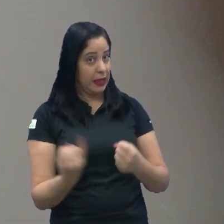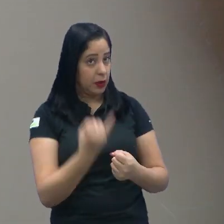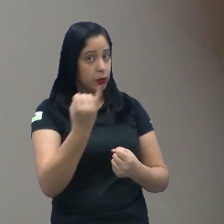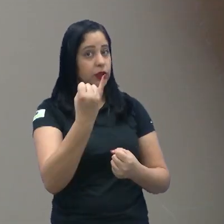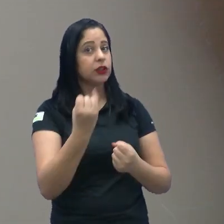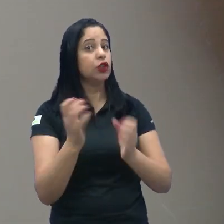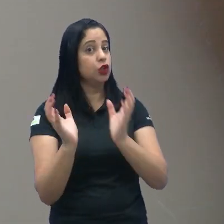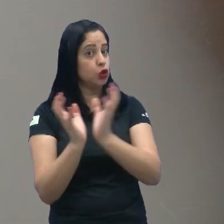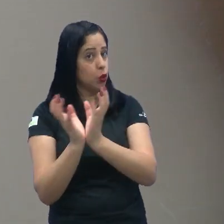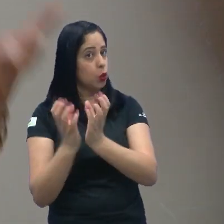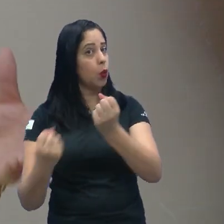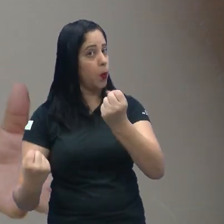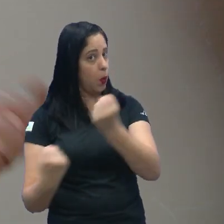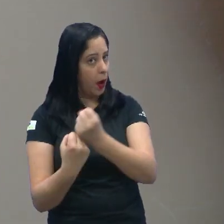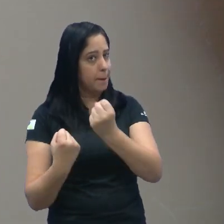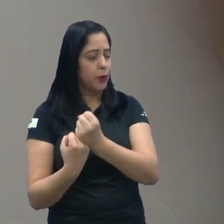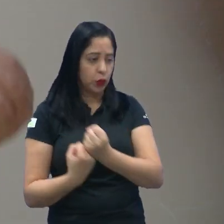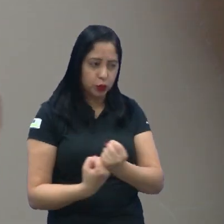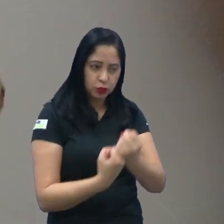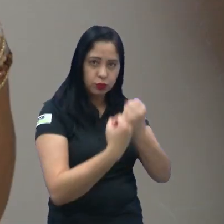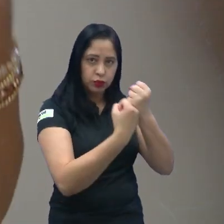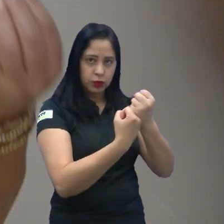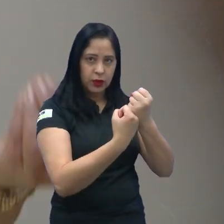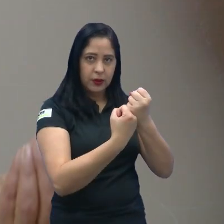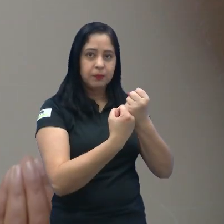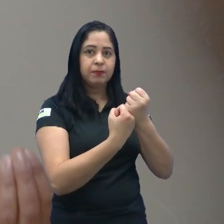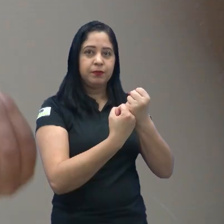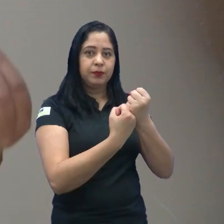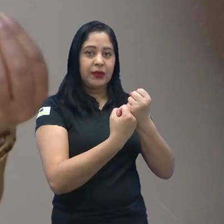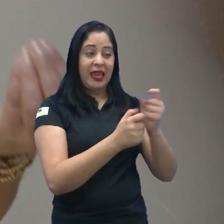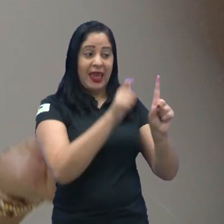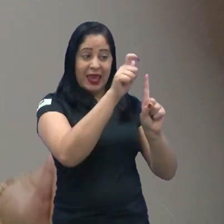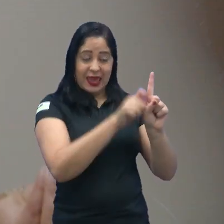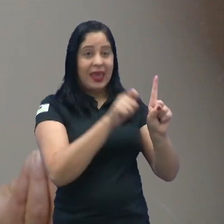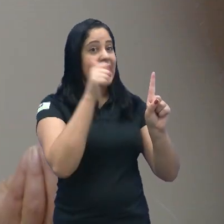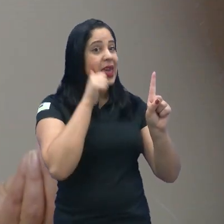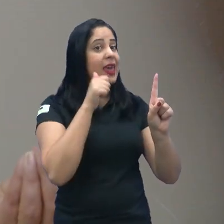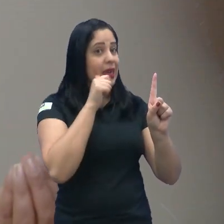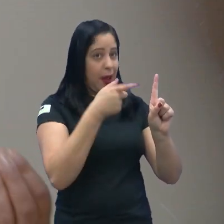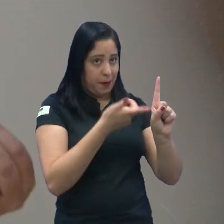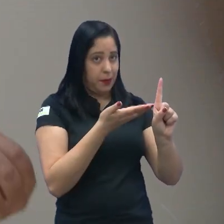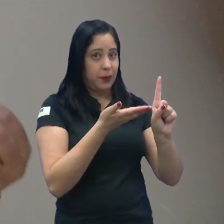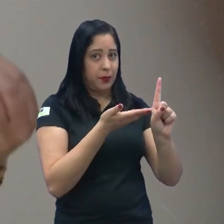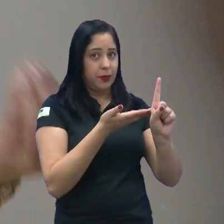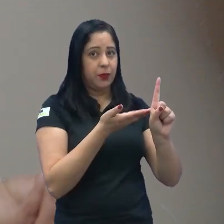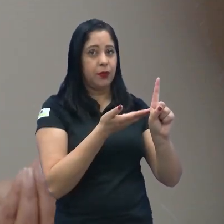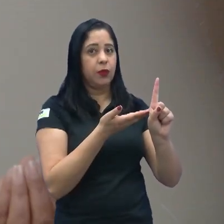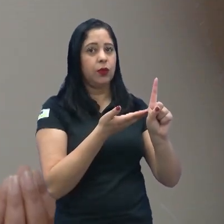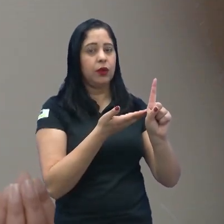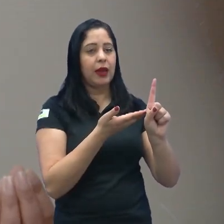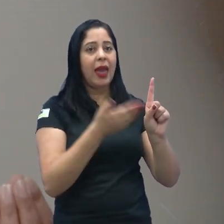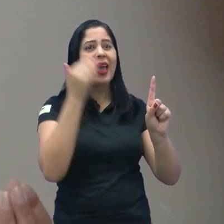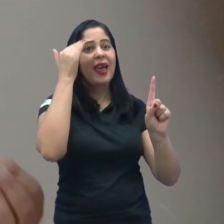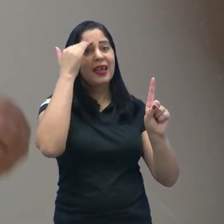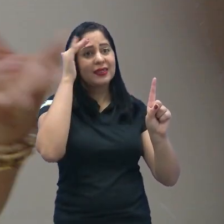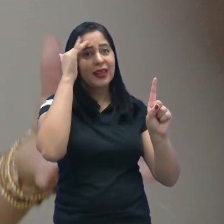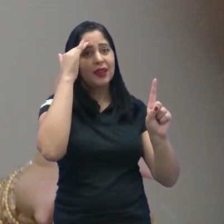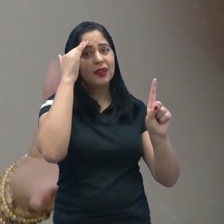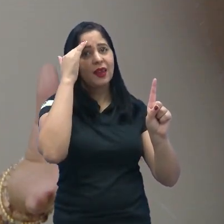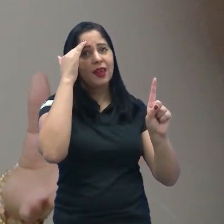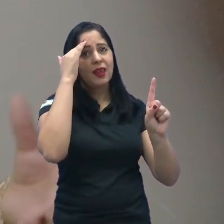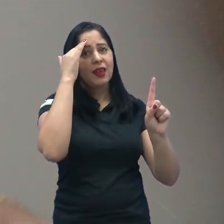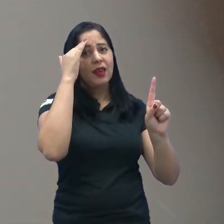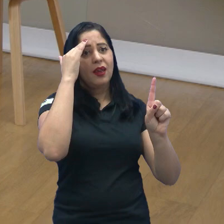principalmente a gestante, ou a gestante não, a mulher que acabou de receber esse bebezinho, entender que vai passar e